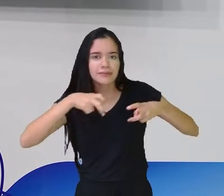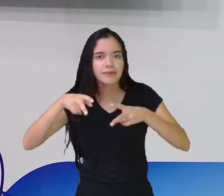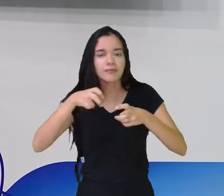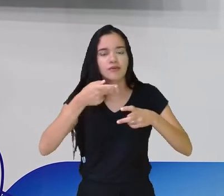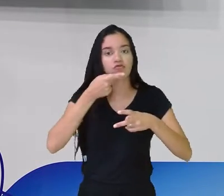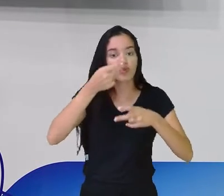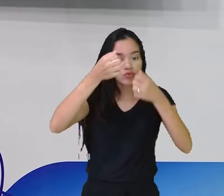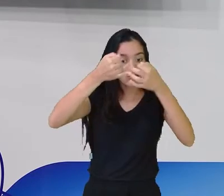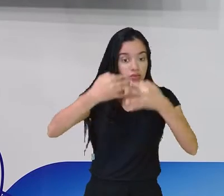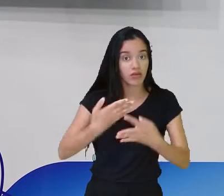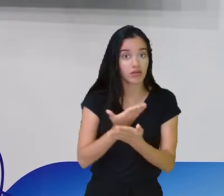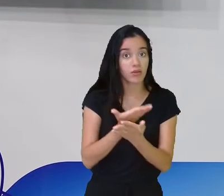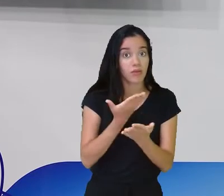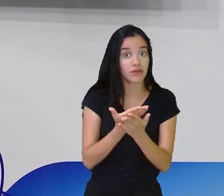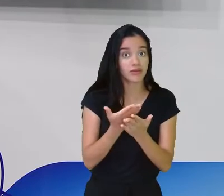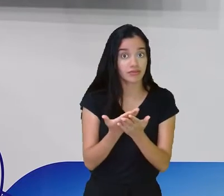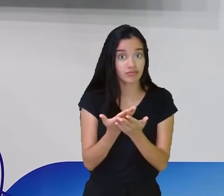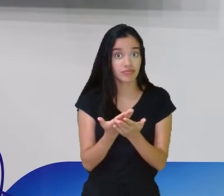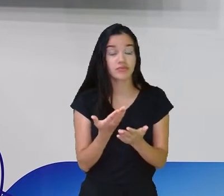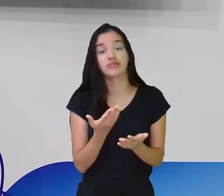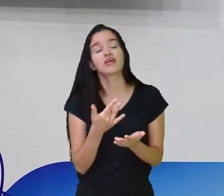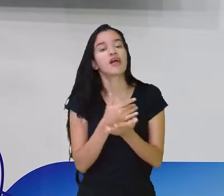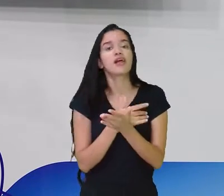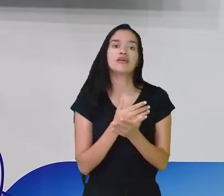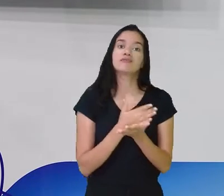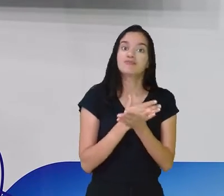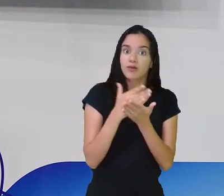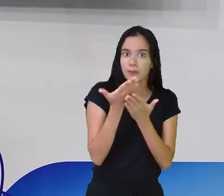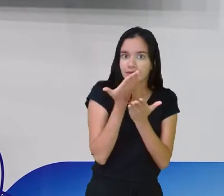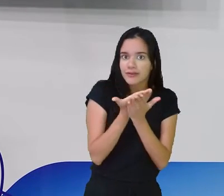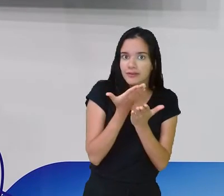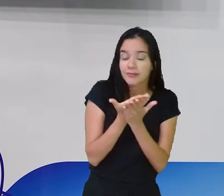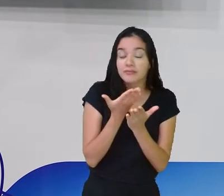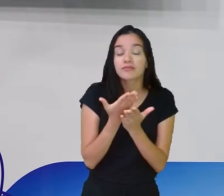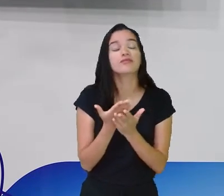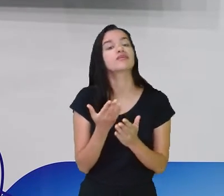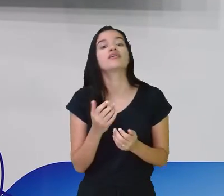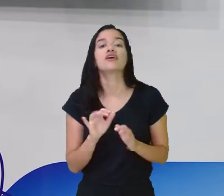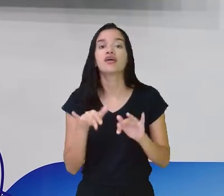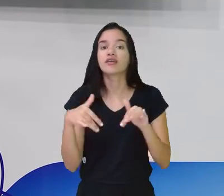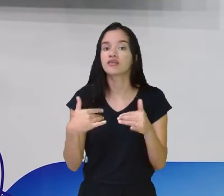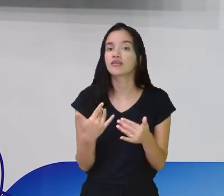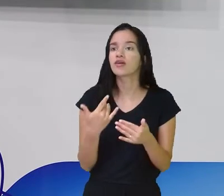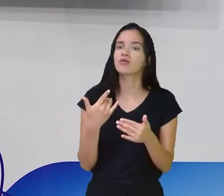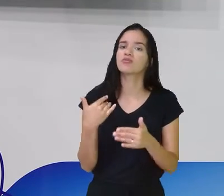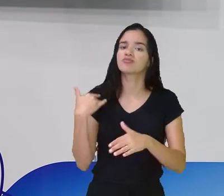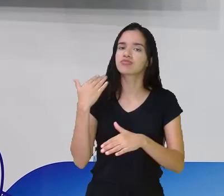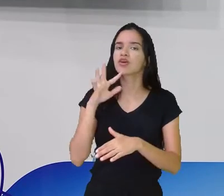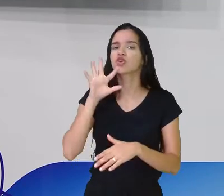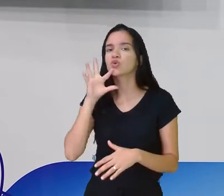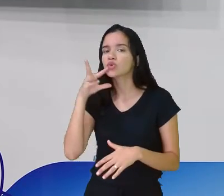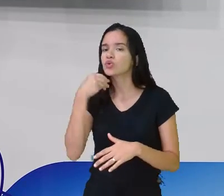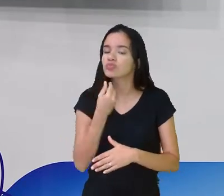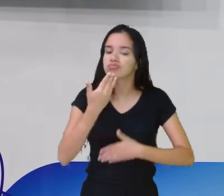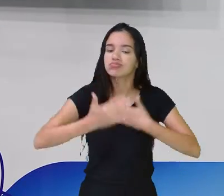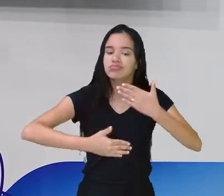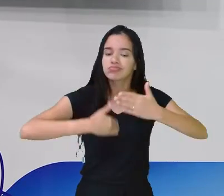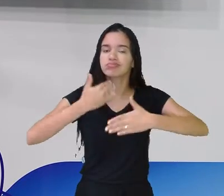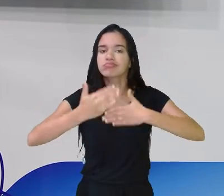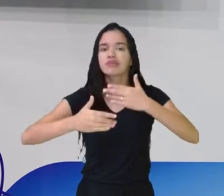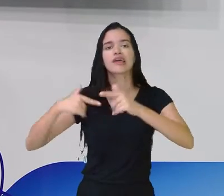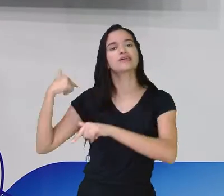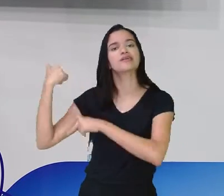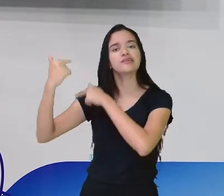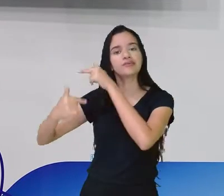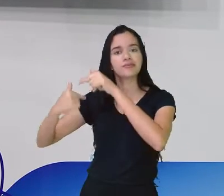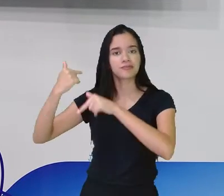da aula, que os contos africanos tentam explicar a origem das coisas? Então, aí eles vão passando esse conhecimento de